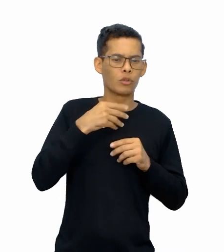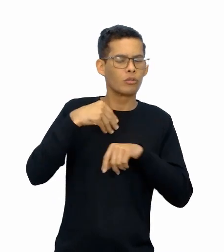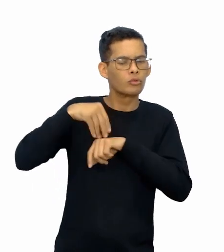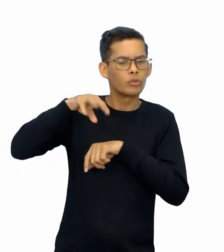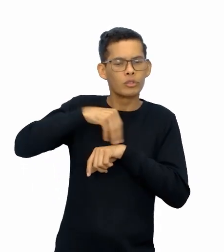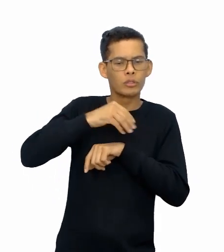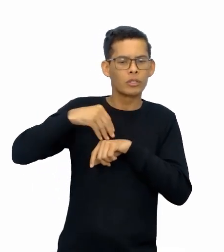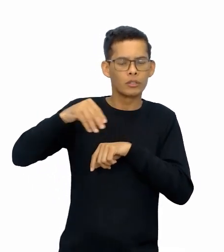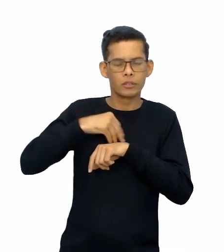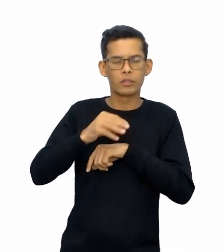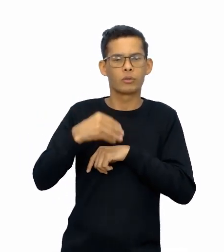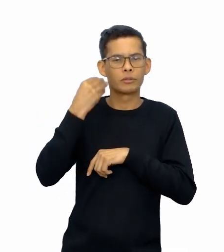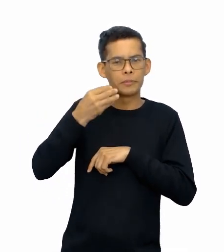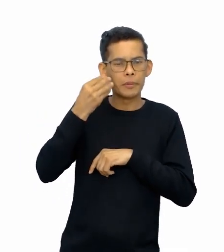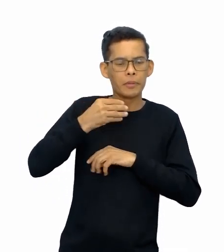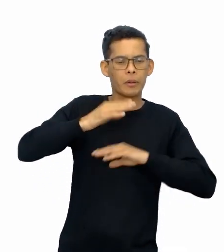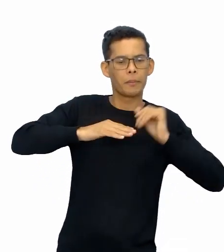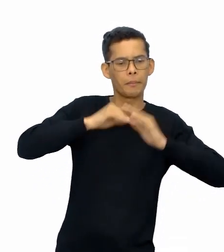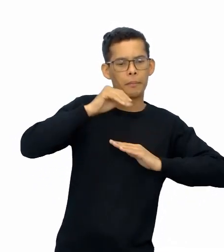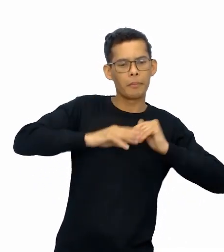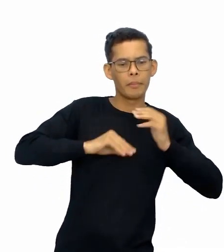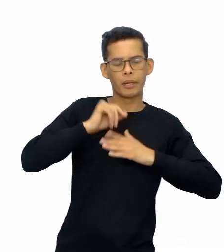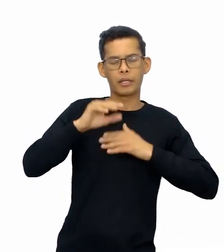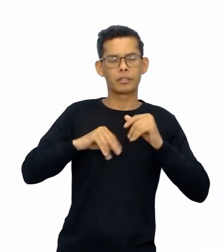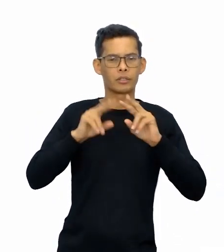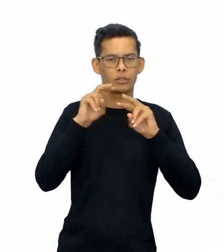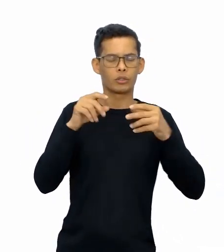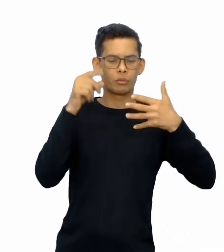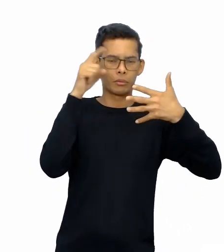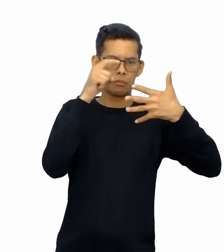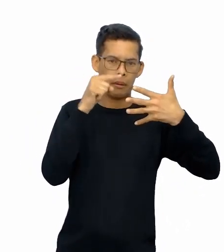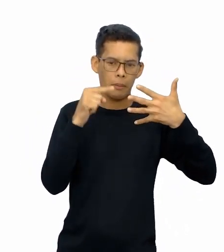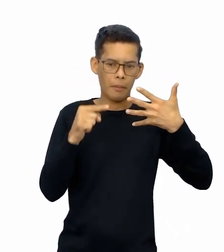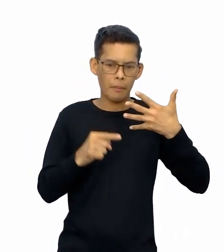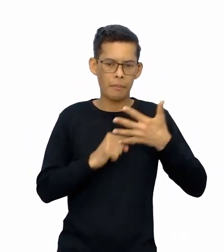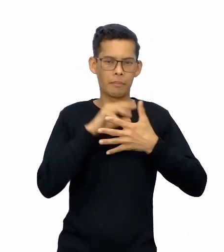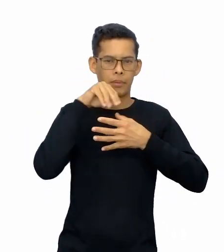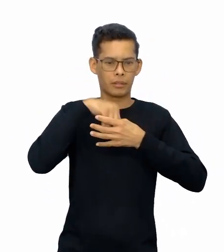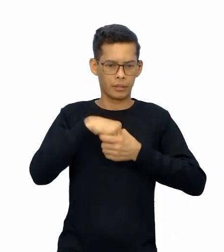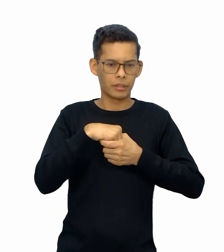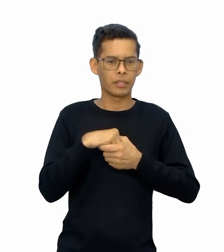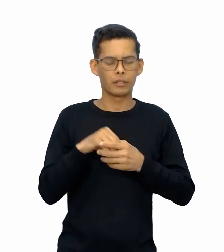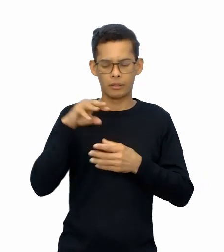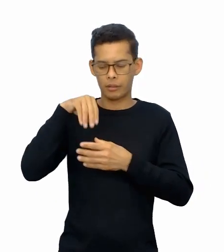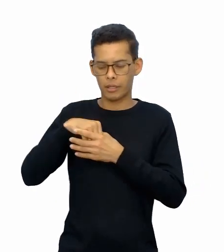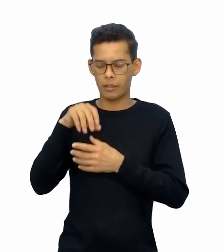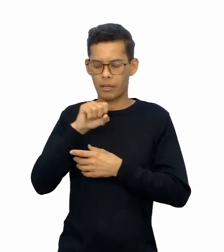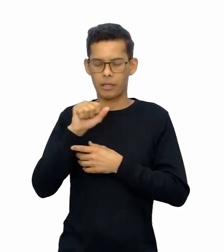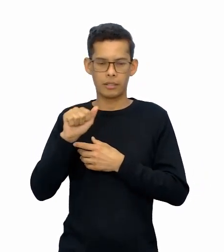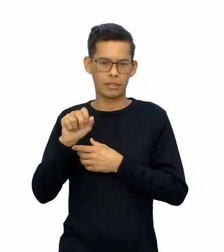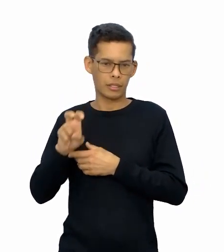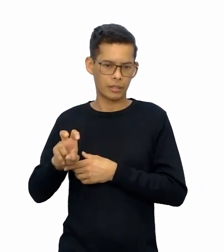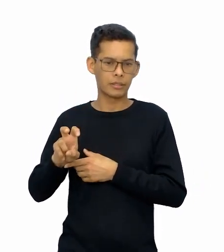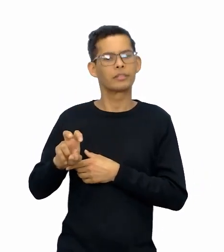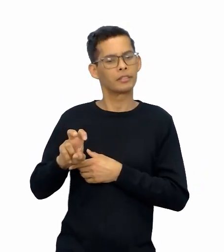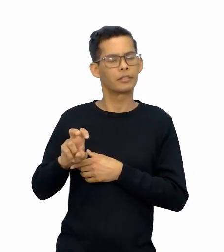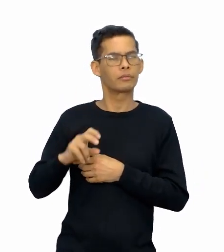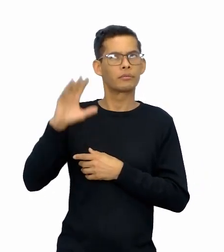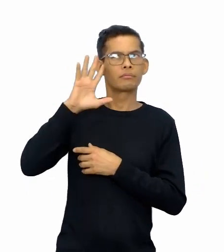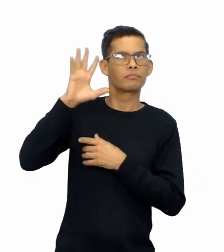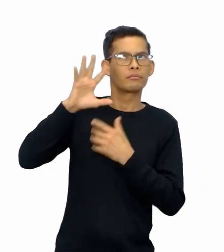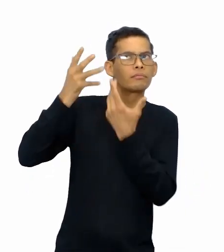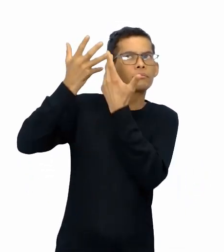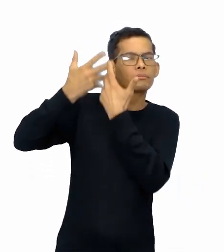sugestões de práticas experimentais relacionadas às temáticas abordadas nessa SA5, refletir